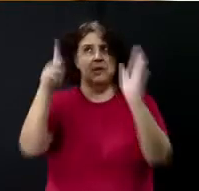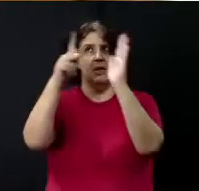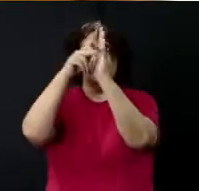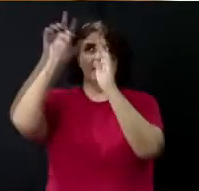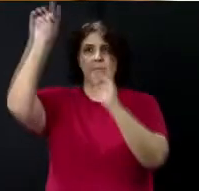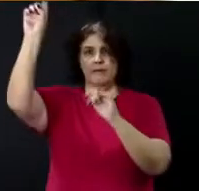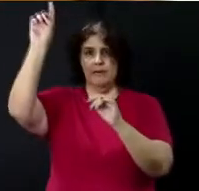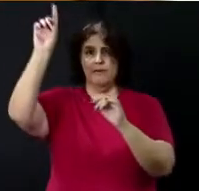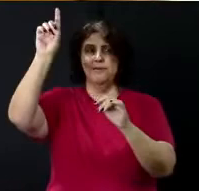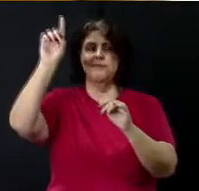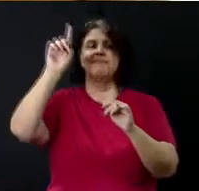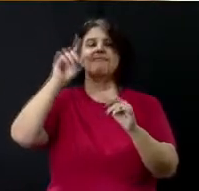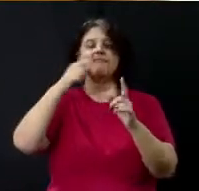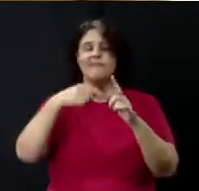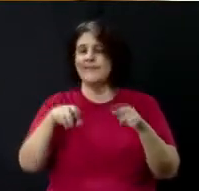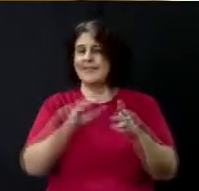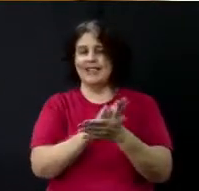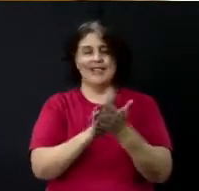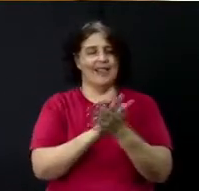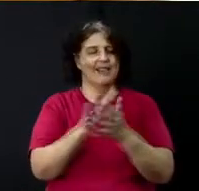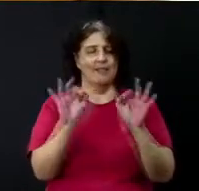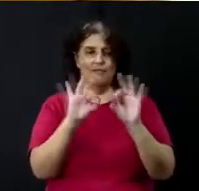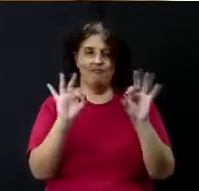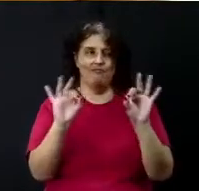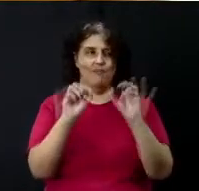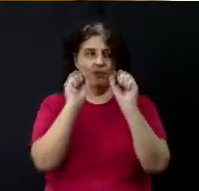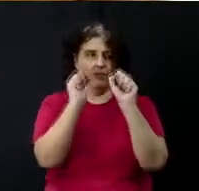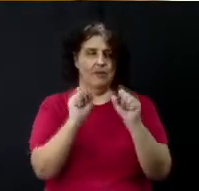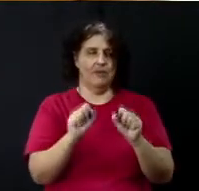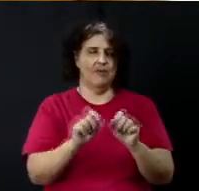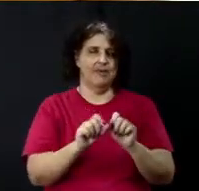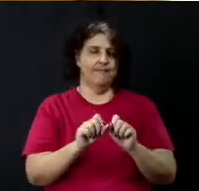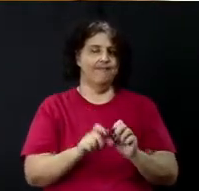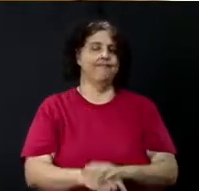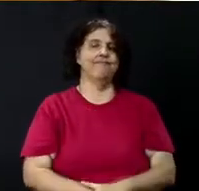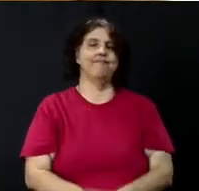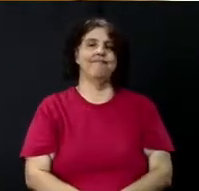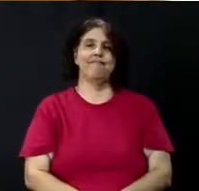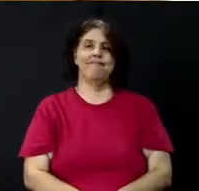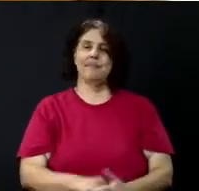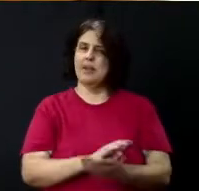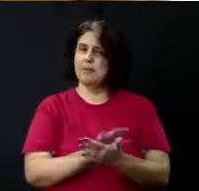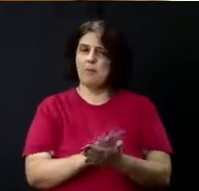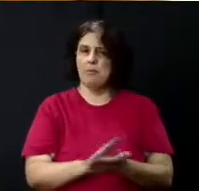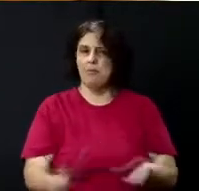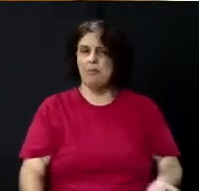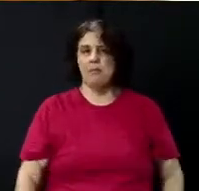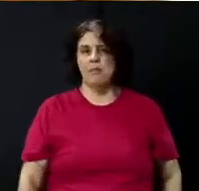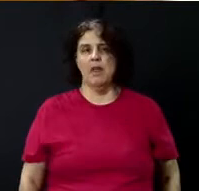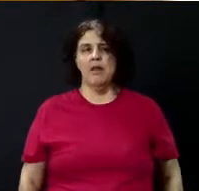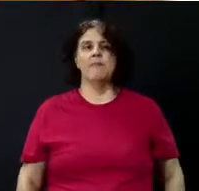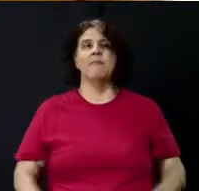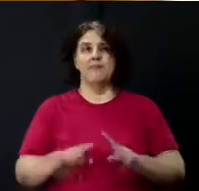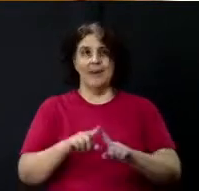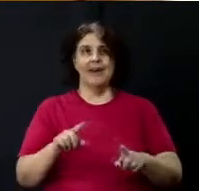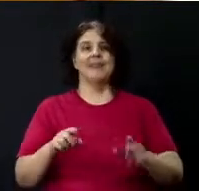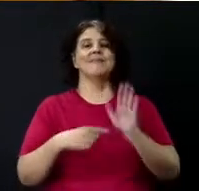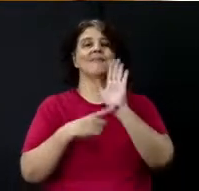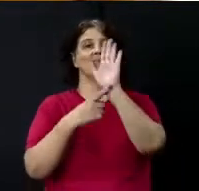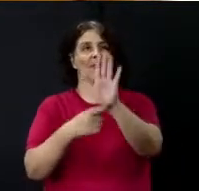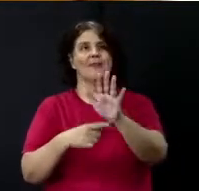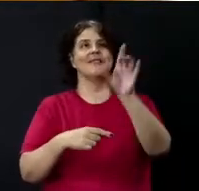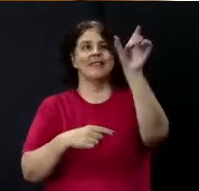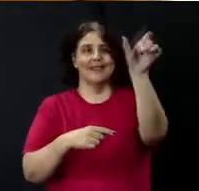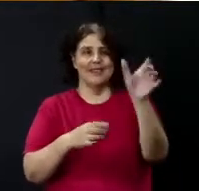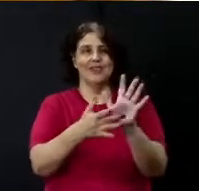feito. Esse é o testemunho. É isso que acontece depois que a pessoa vê. Quem